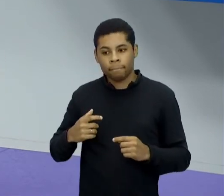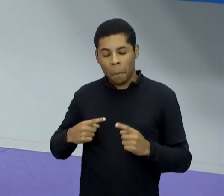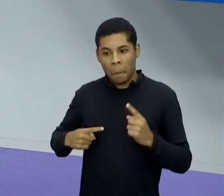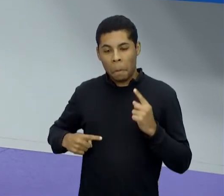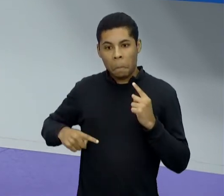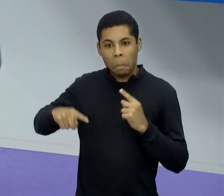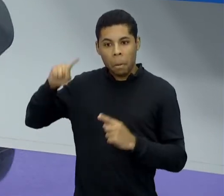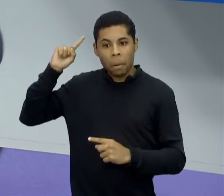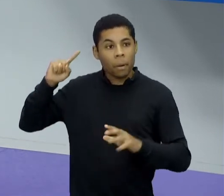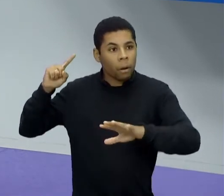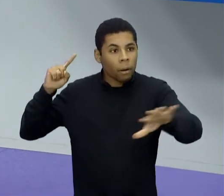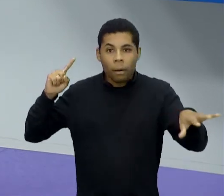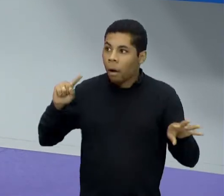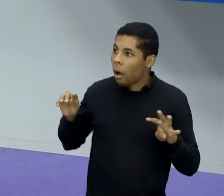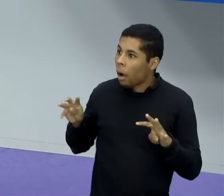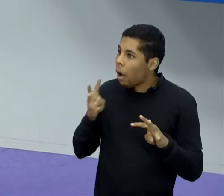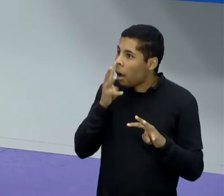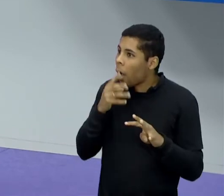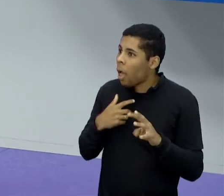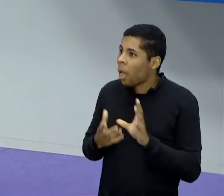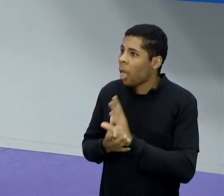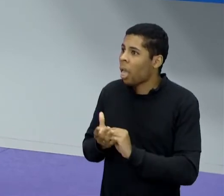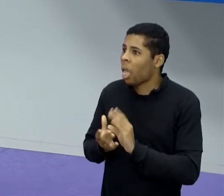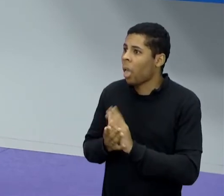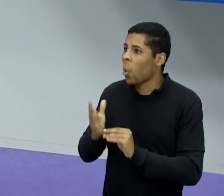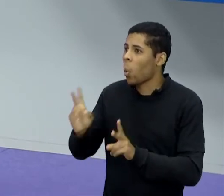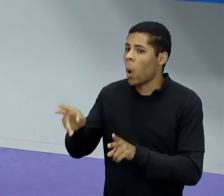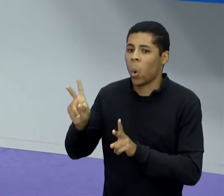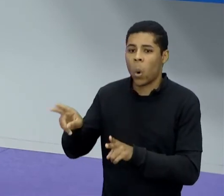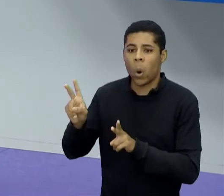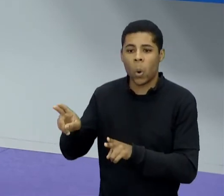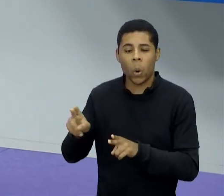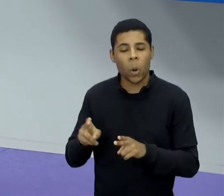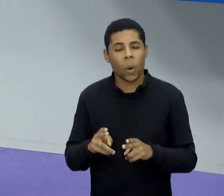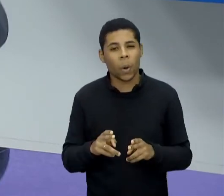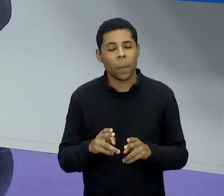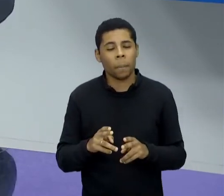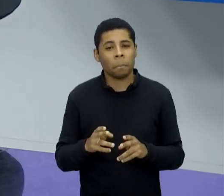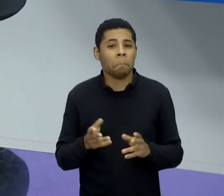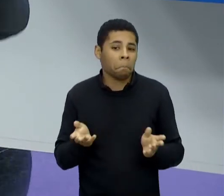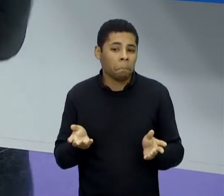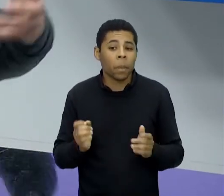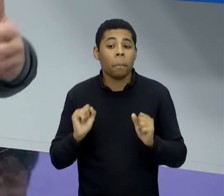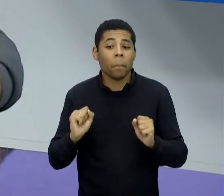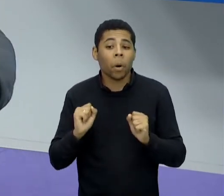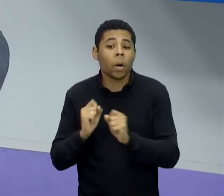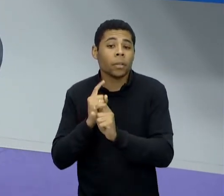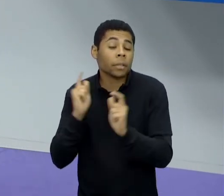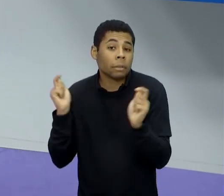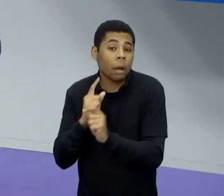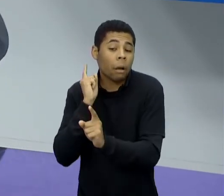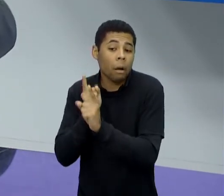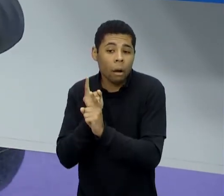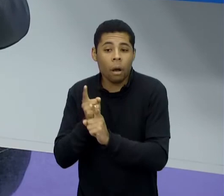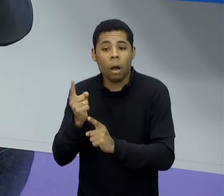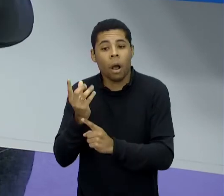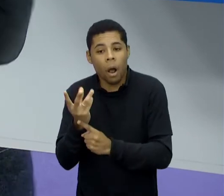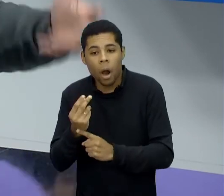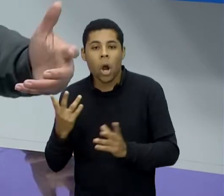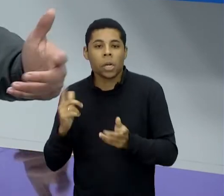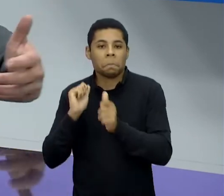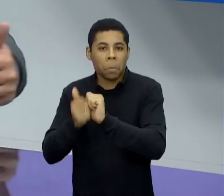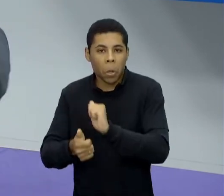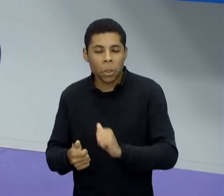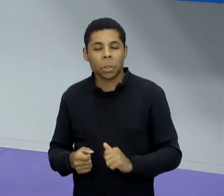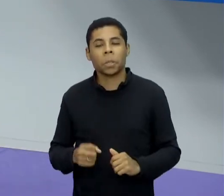para essa molecada, para essa garotada, que pode encontrar nessa arte, nesse esporte,